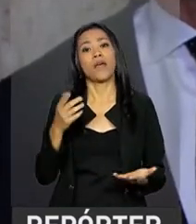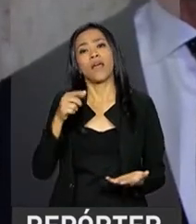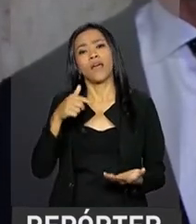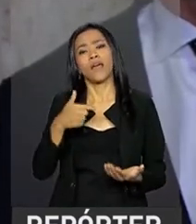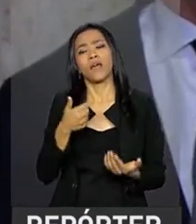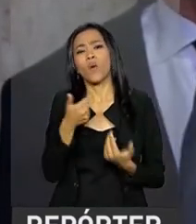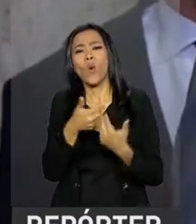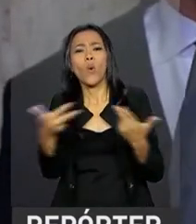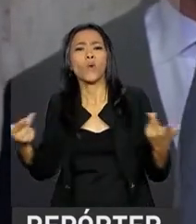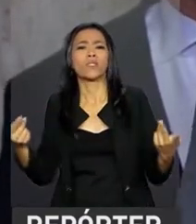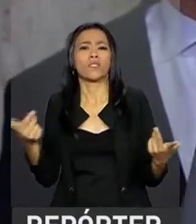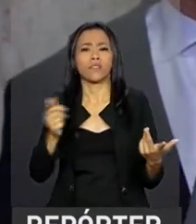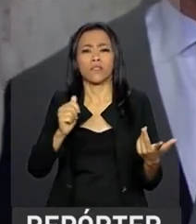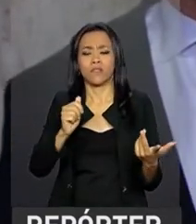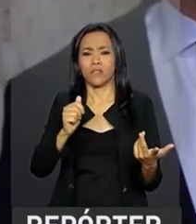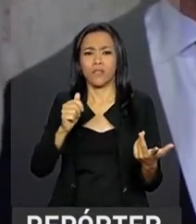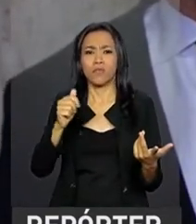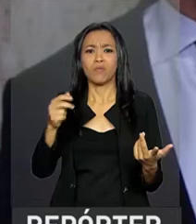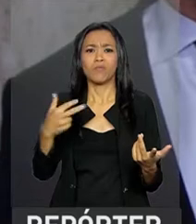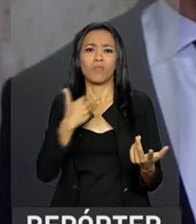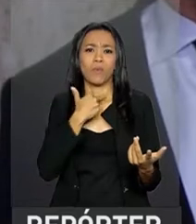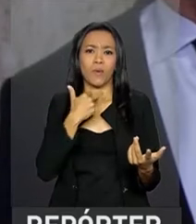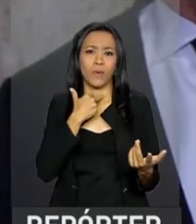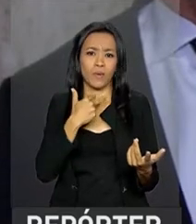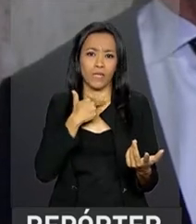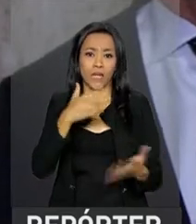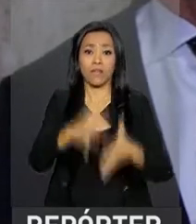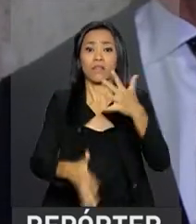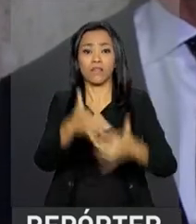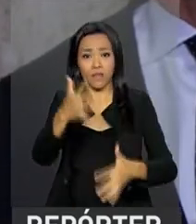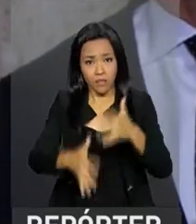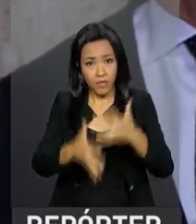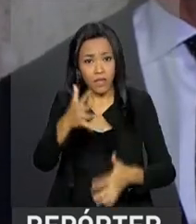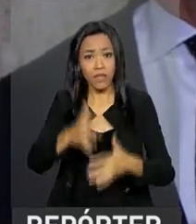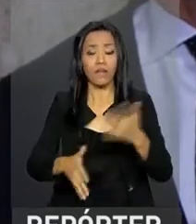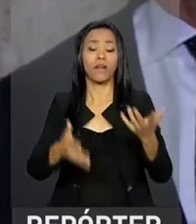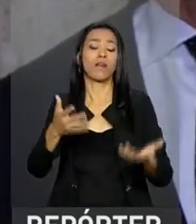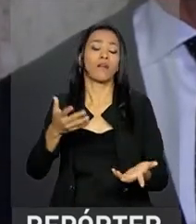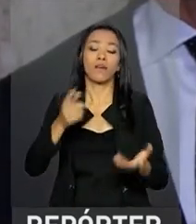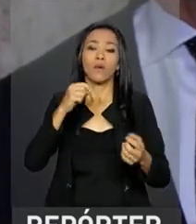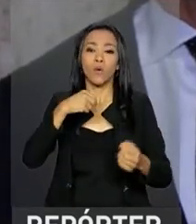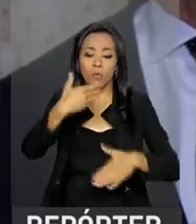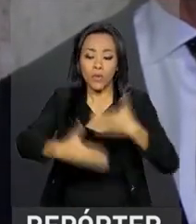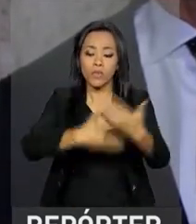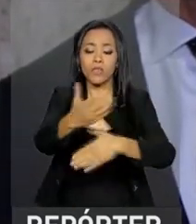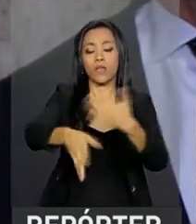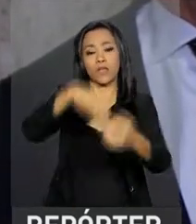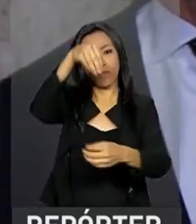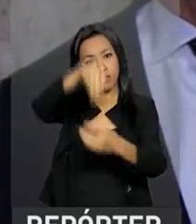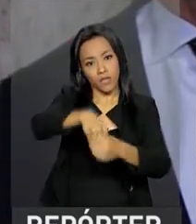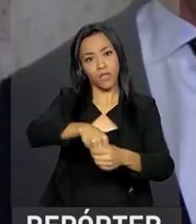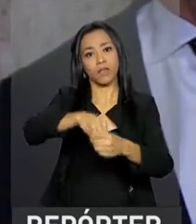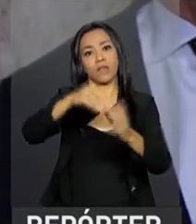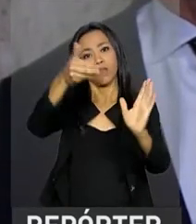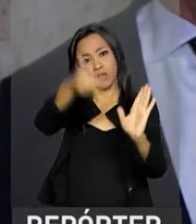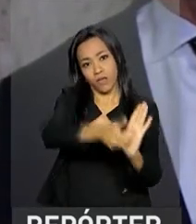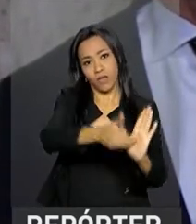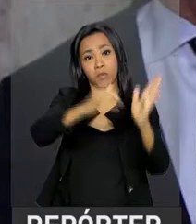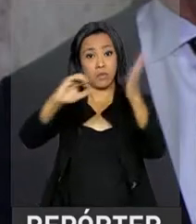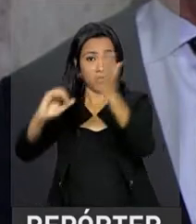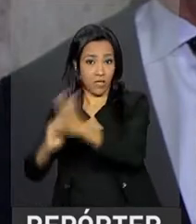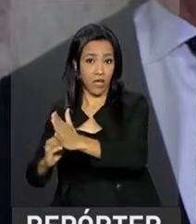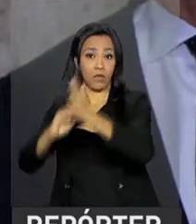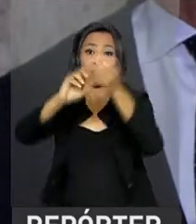podem de votos nenhuma contaminar o processo interno é na câmara no senado congresso nacional como um todo então